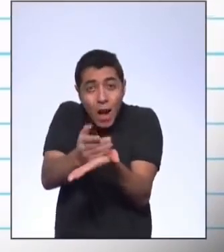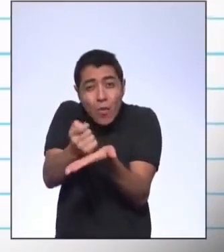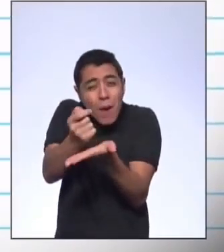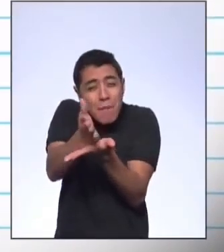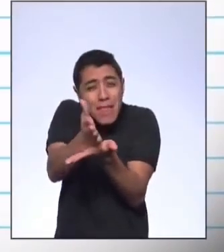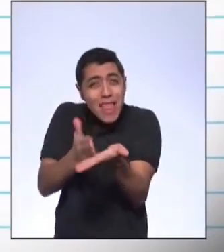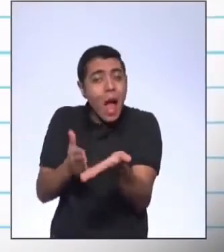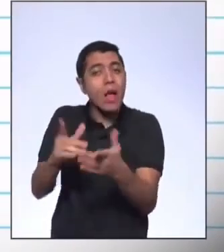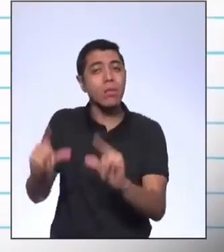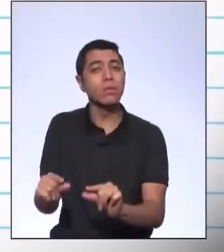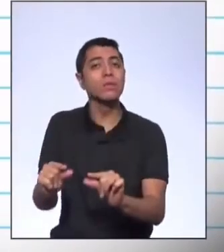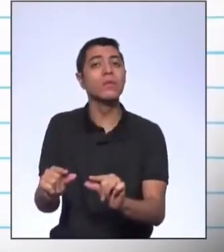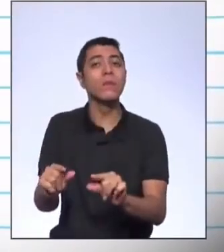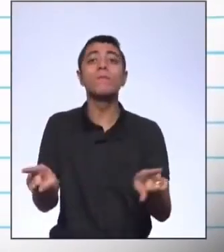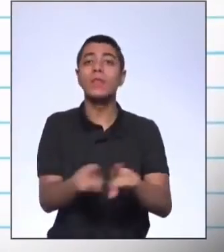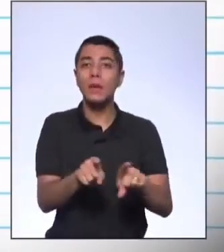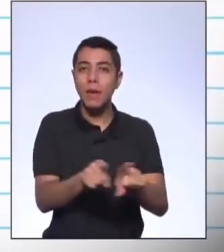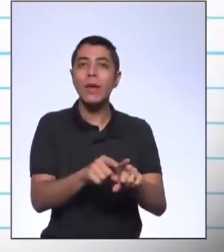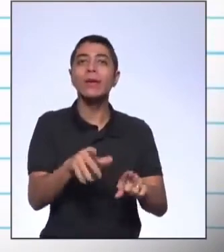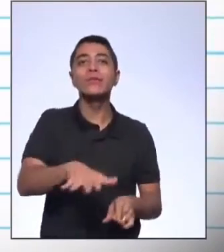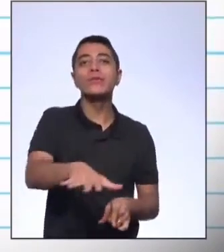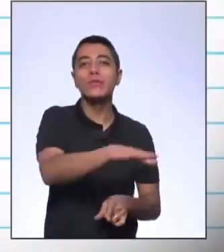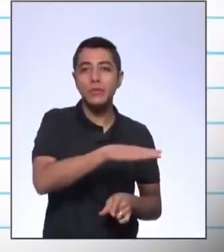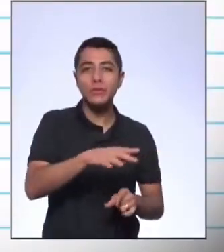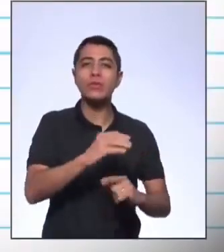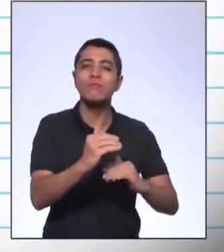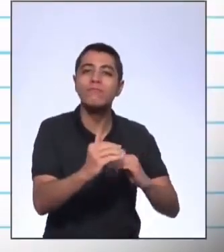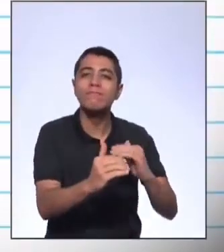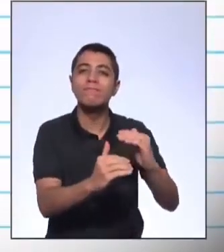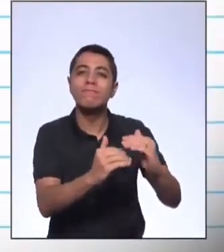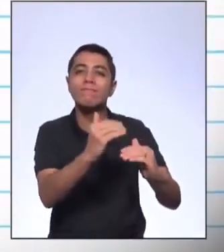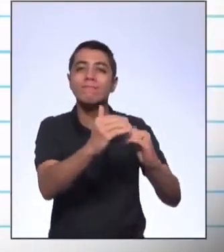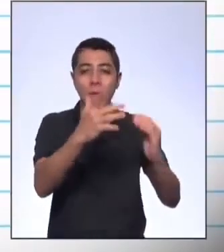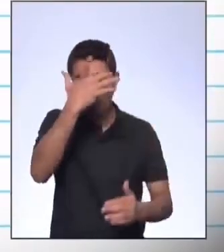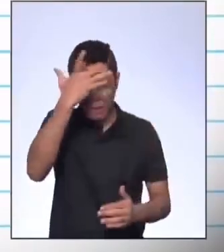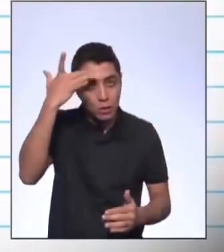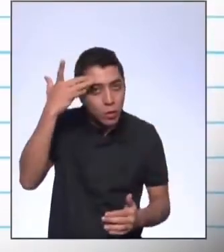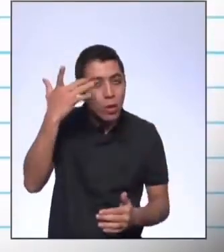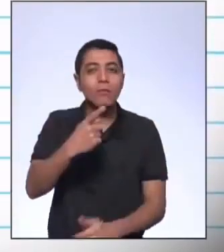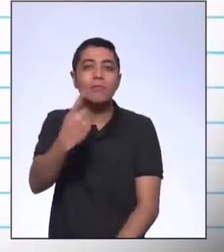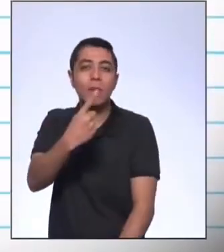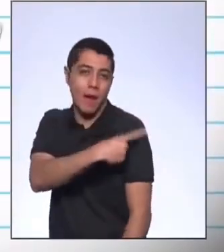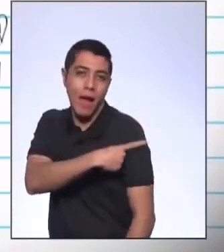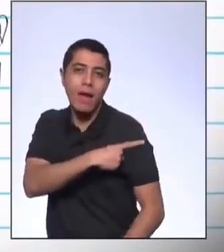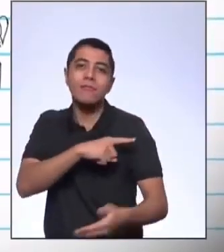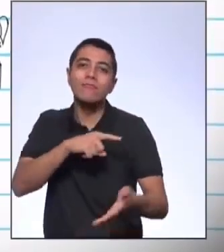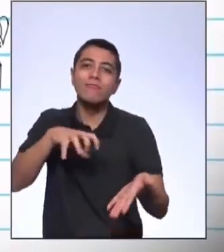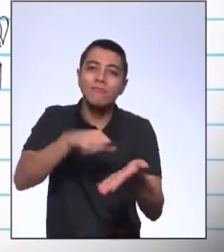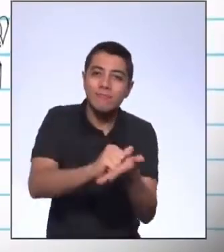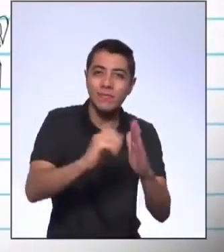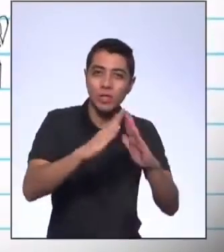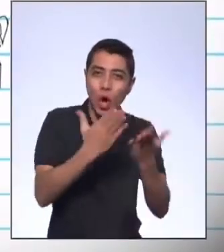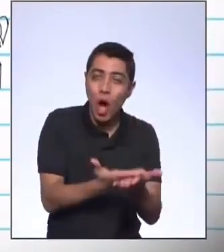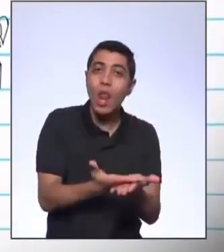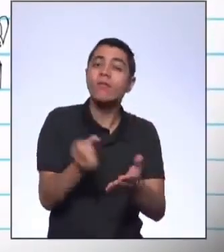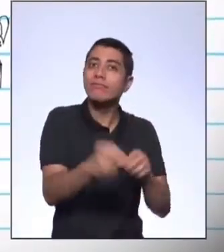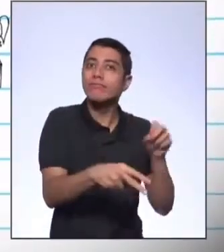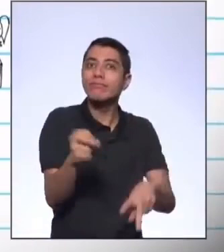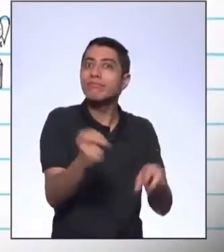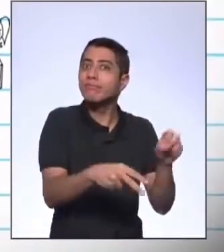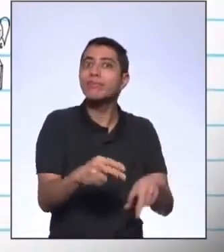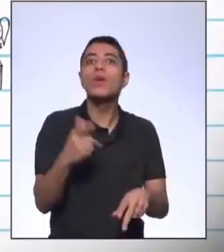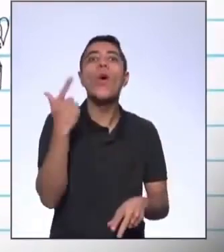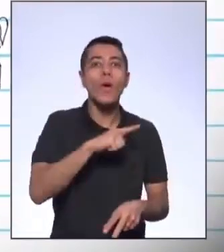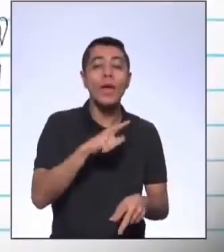de matrículas no ensino primário nas regiões em desenvolvimento atingiu 91 por cento e muito mais meninas estão agora